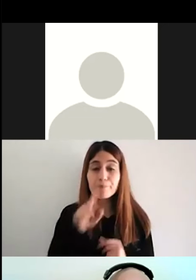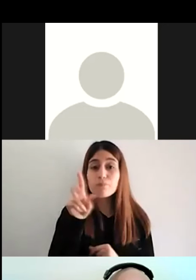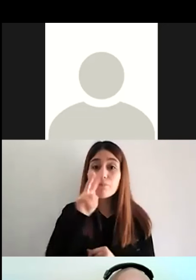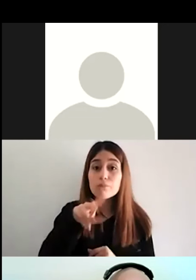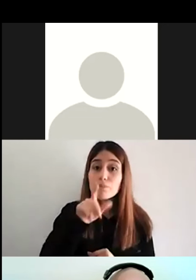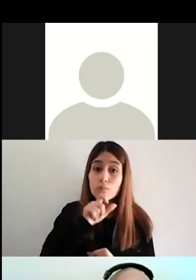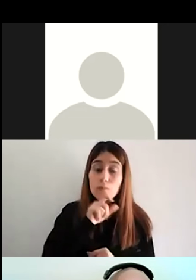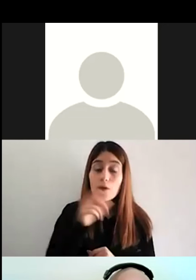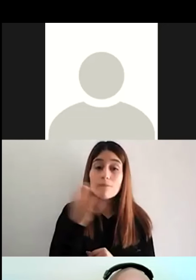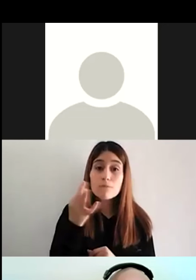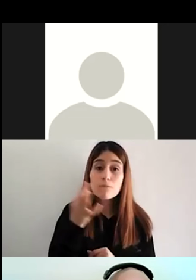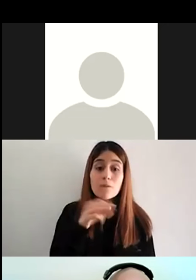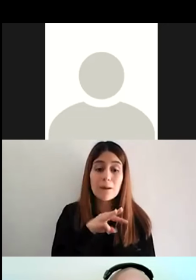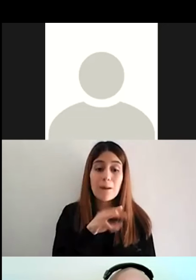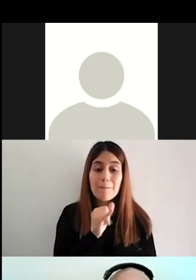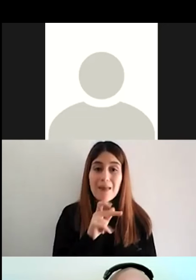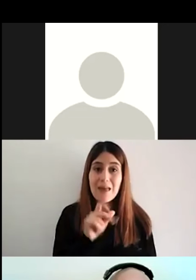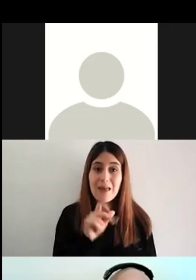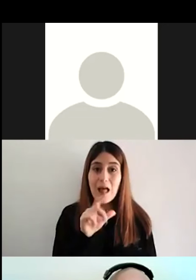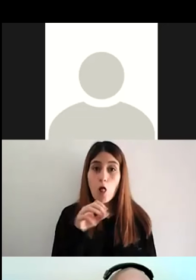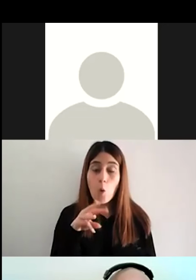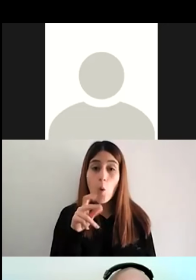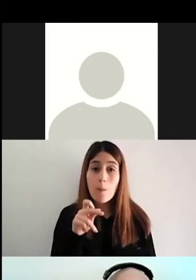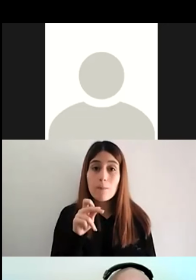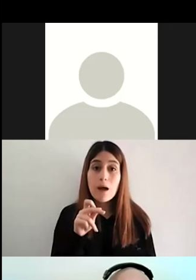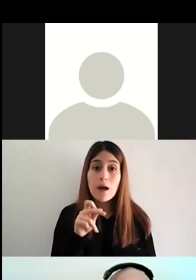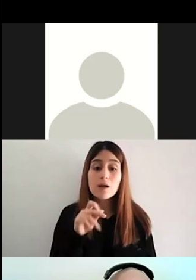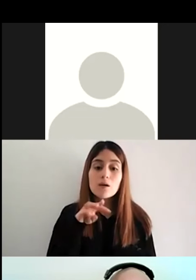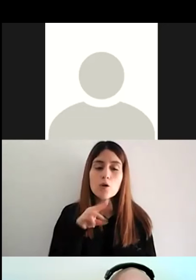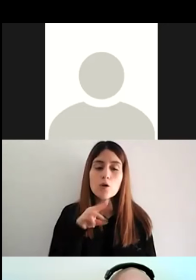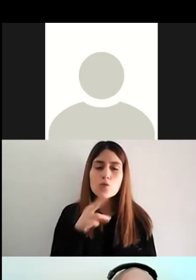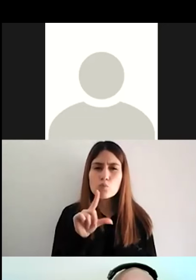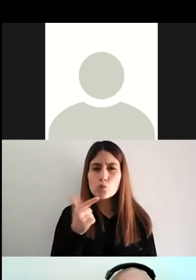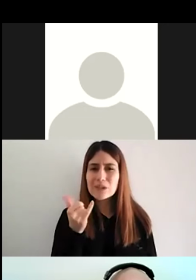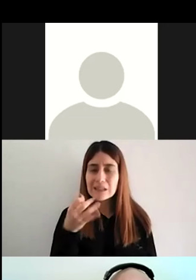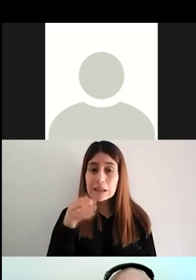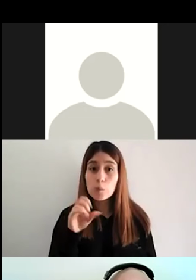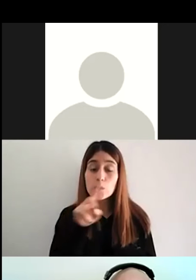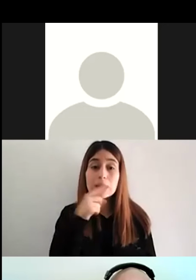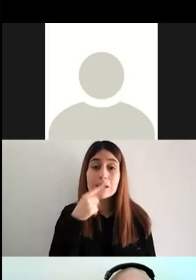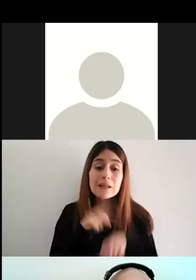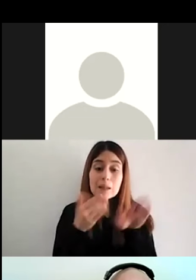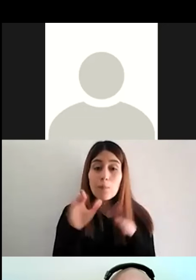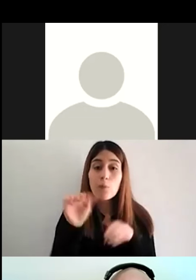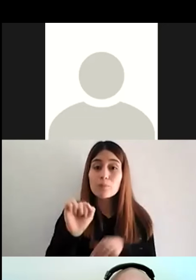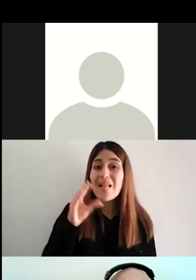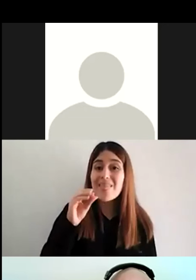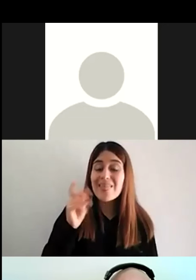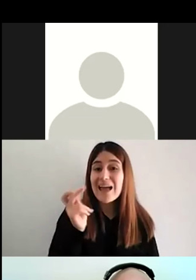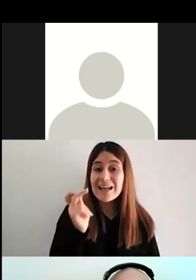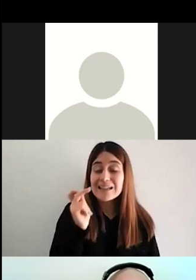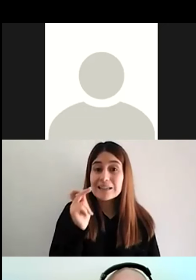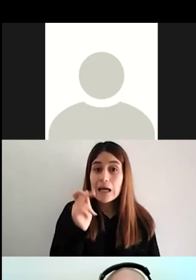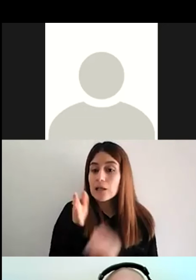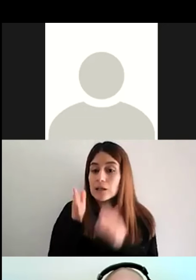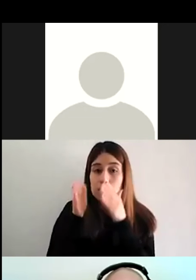ver também o mieloma múltiplo, a indicação de mieloma múltiplo teve o seu período de 10 anos de exclusividade